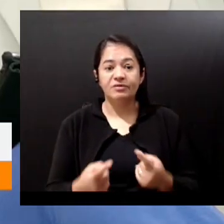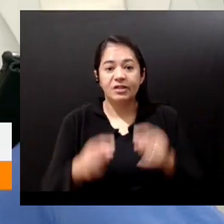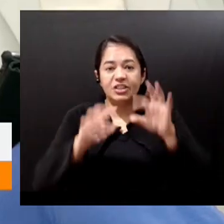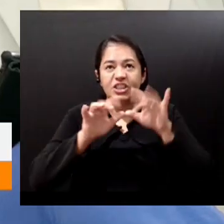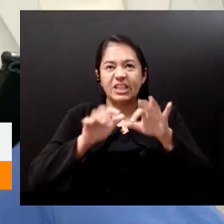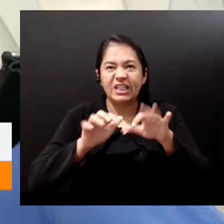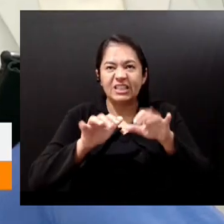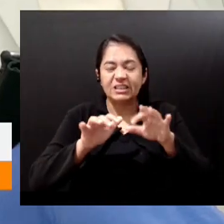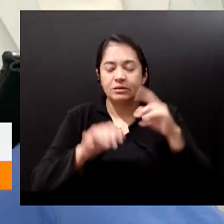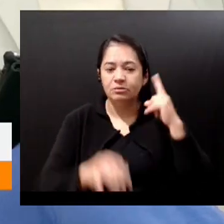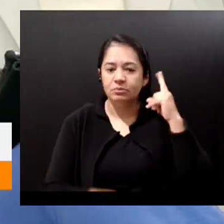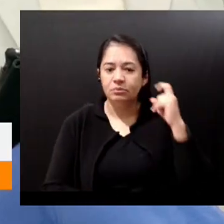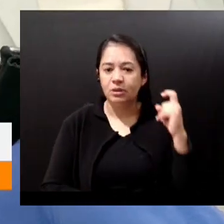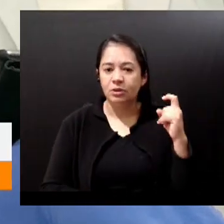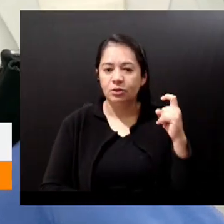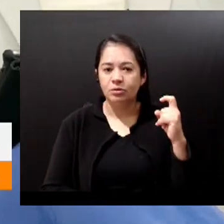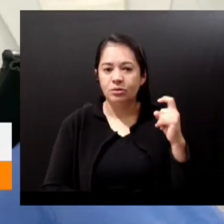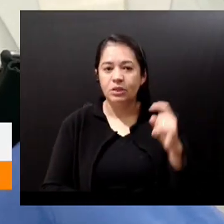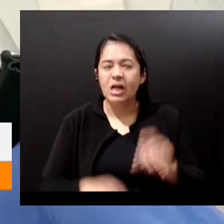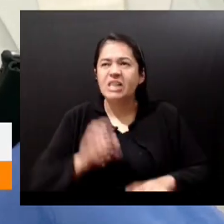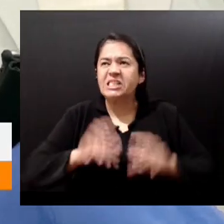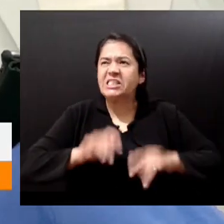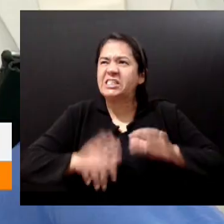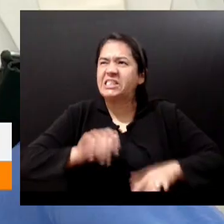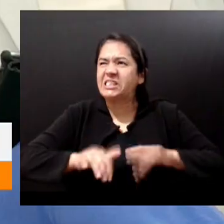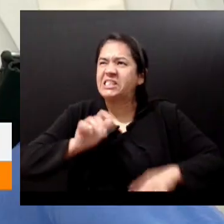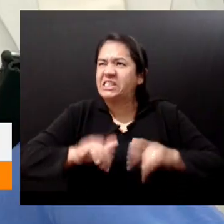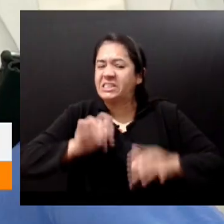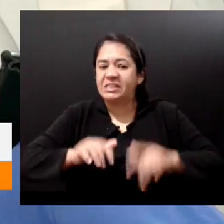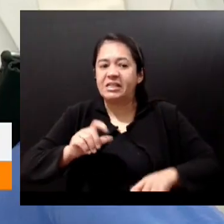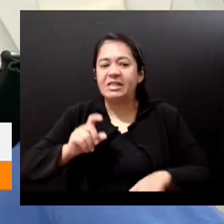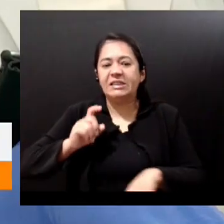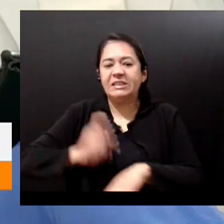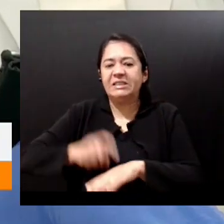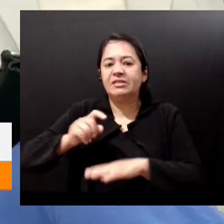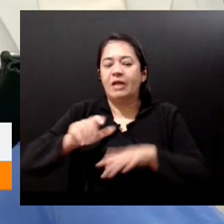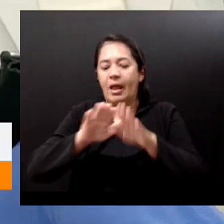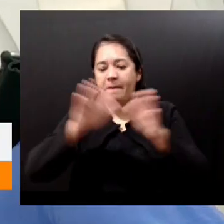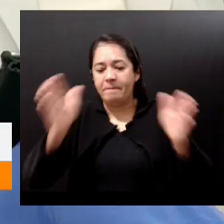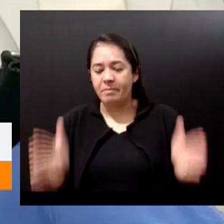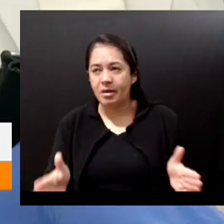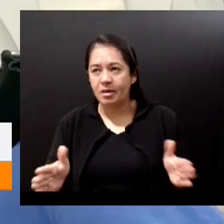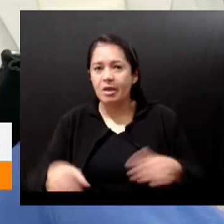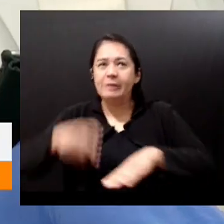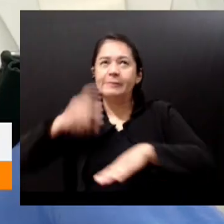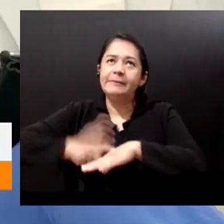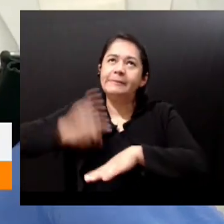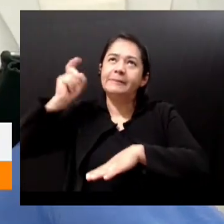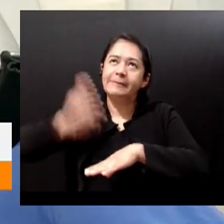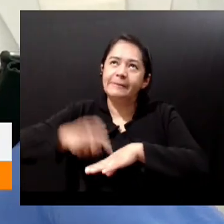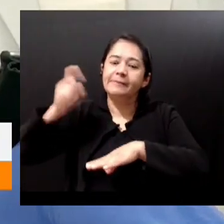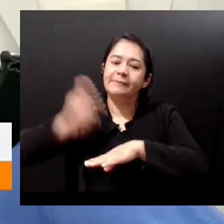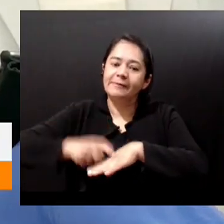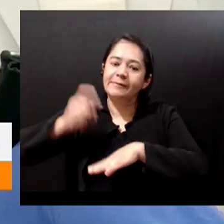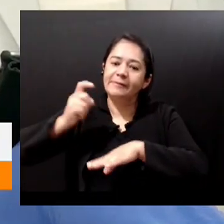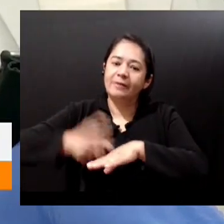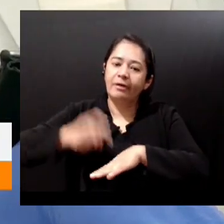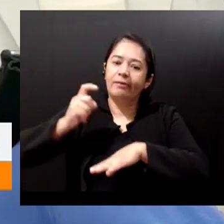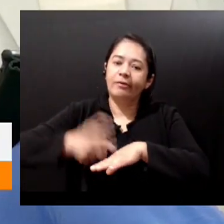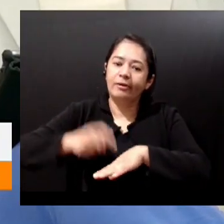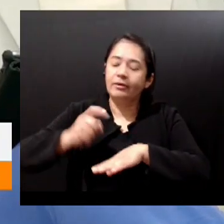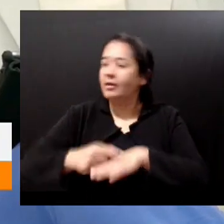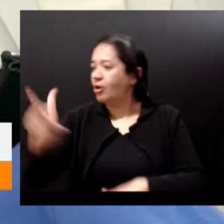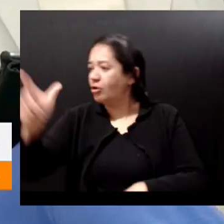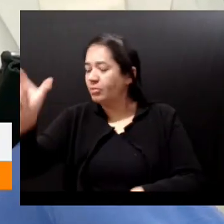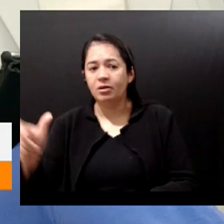teclado, a pessoa que bate na mesa e faz ritmo, Sim. a pessoa que fica batendo embaixo da mesa, assim, ó, Exato. e o outro tá lá, e é porque você está fazendo